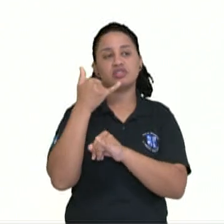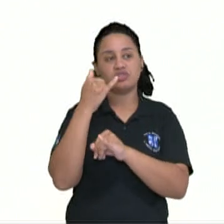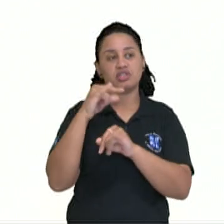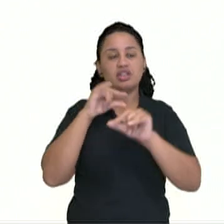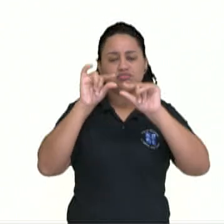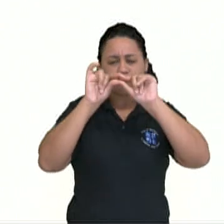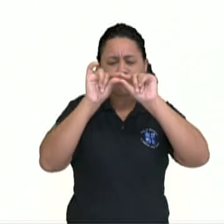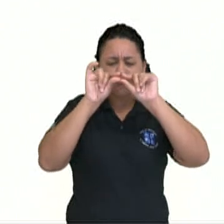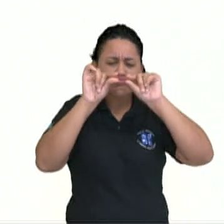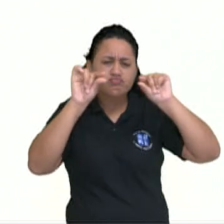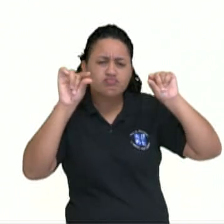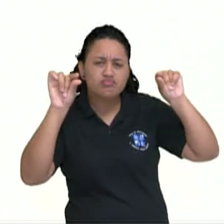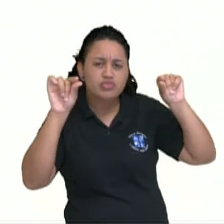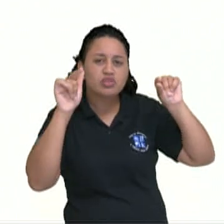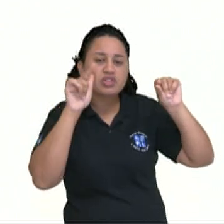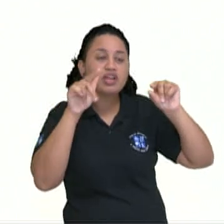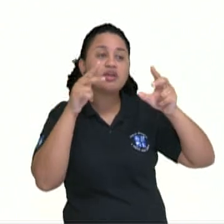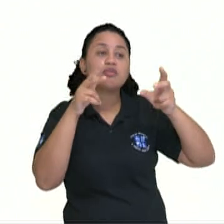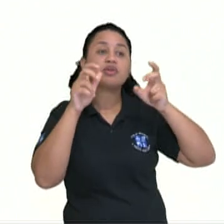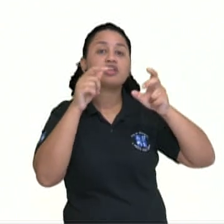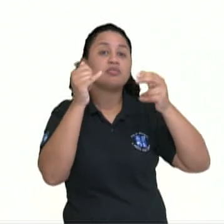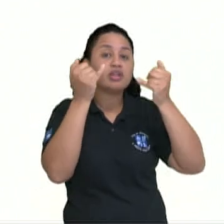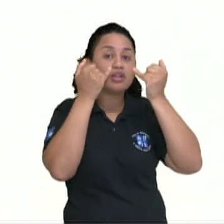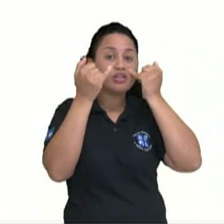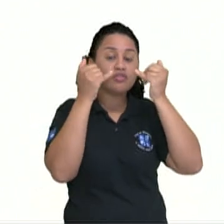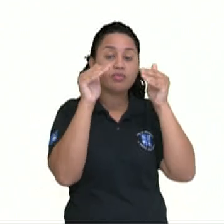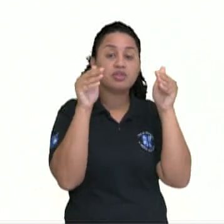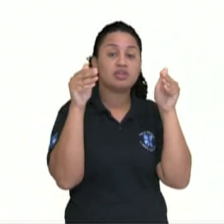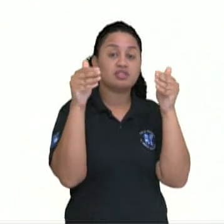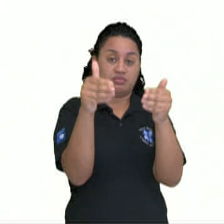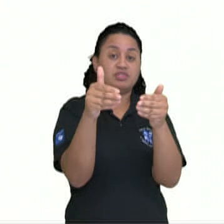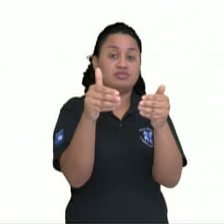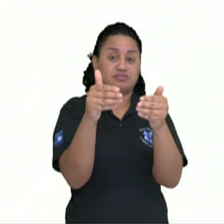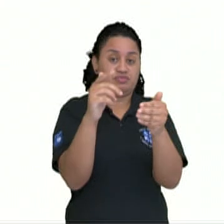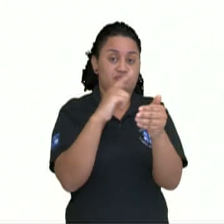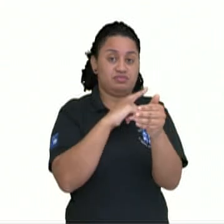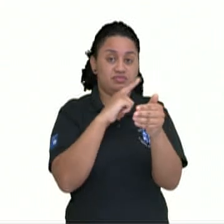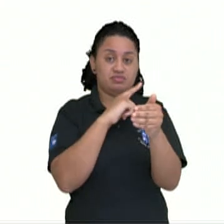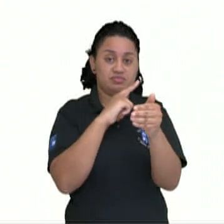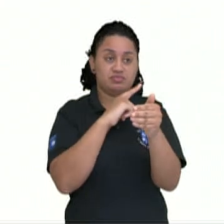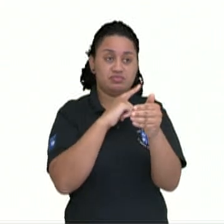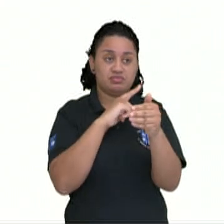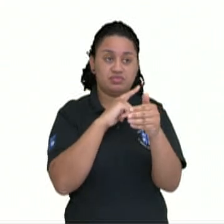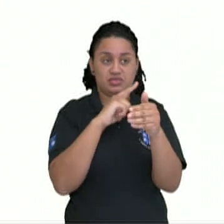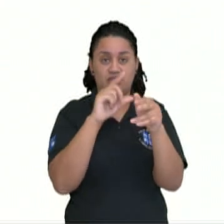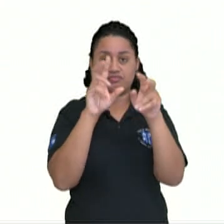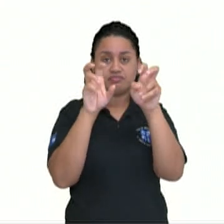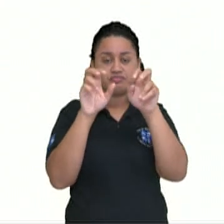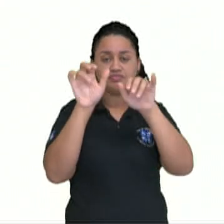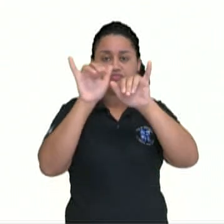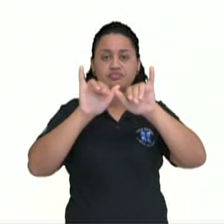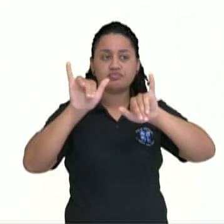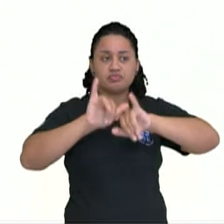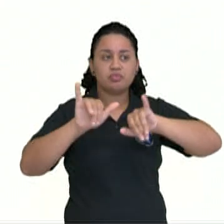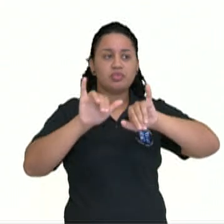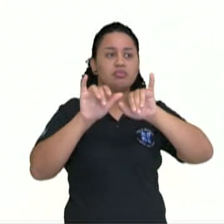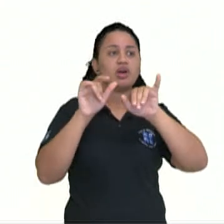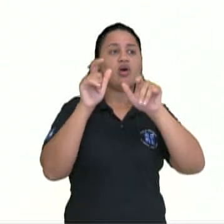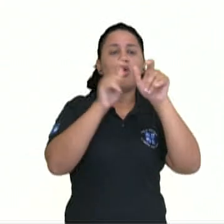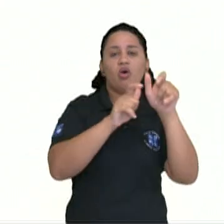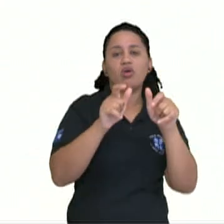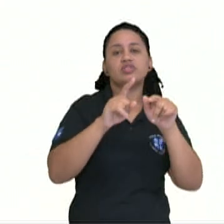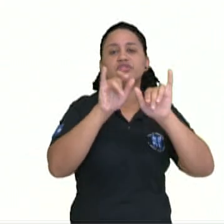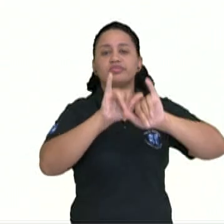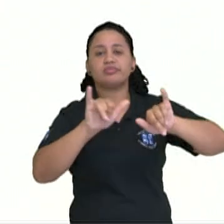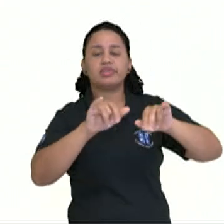cinza, você pode ver então as informações da publicação, ou seja, onde foi